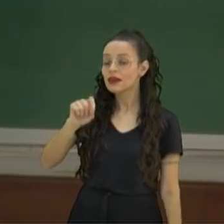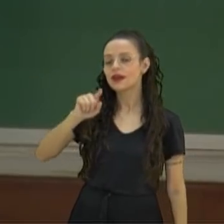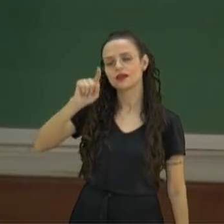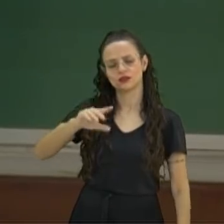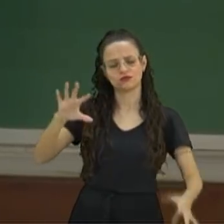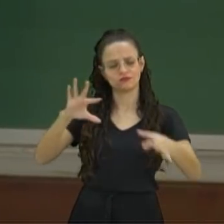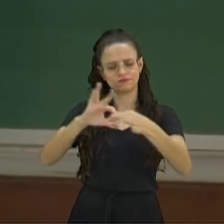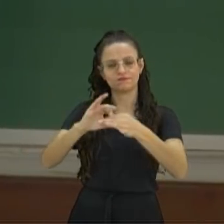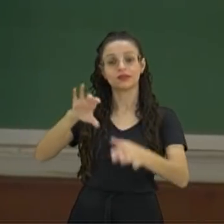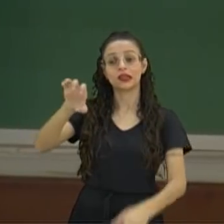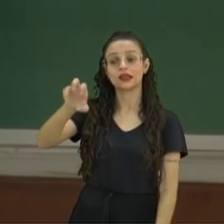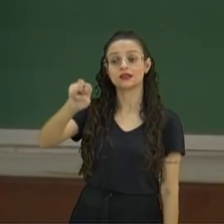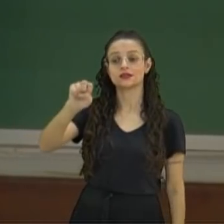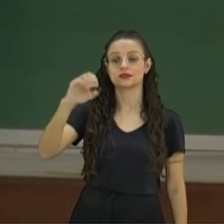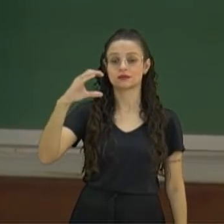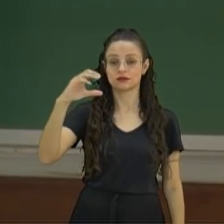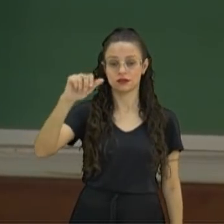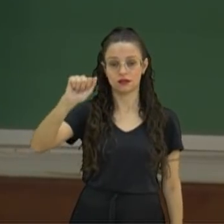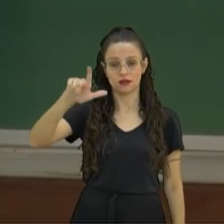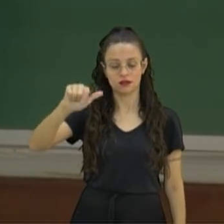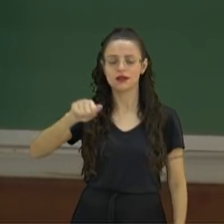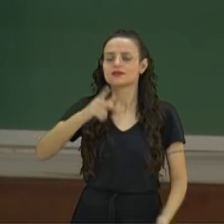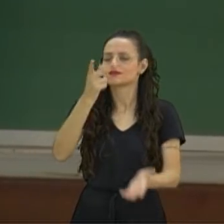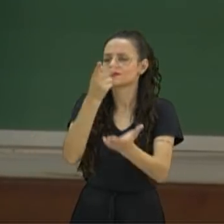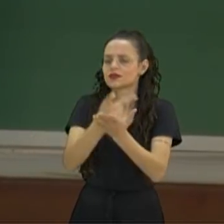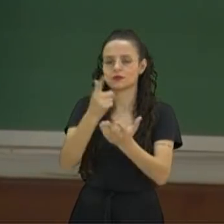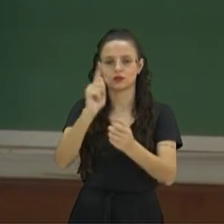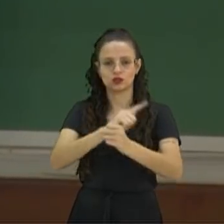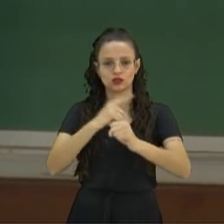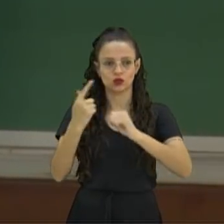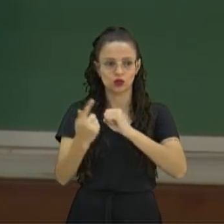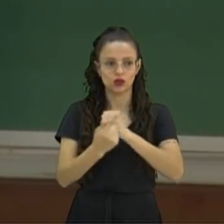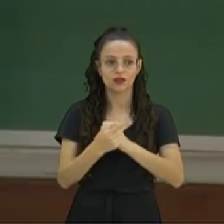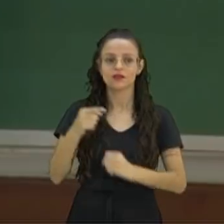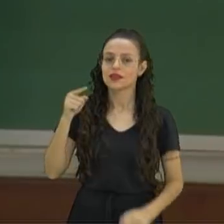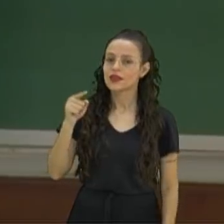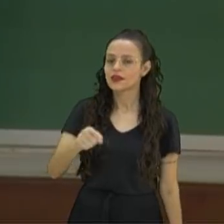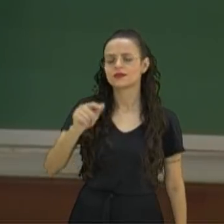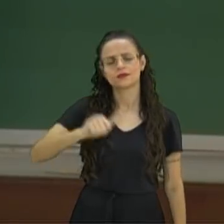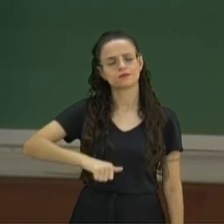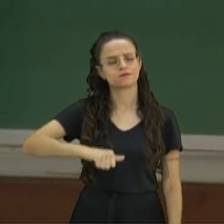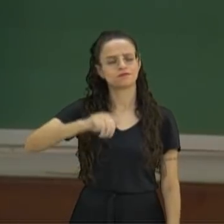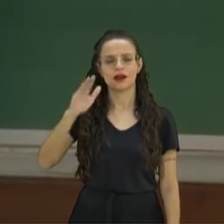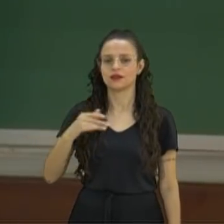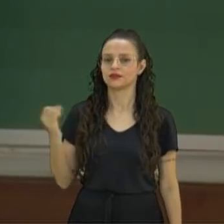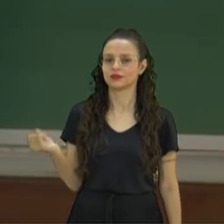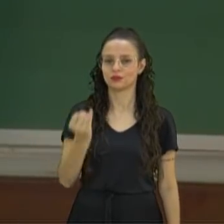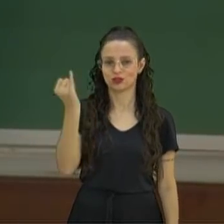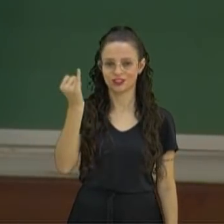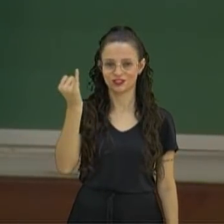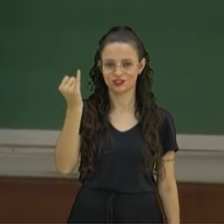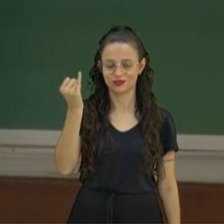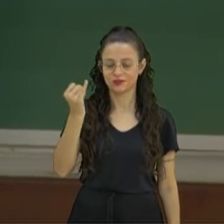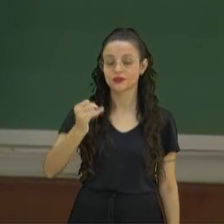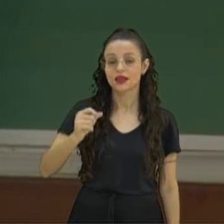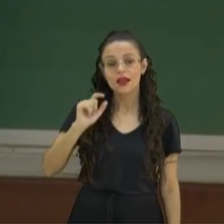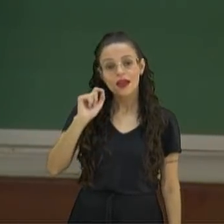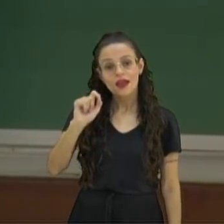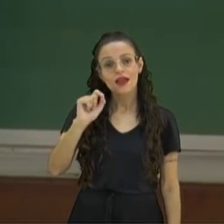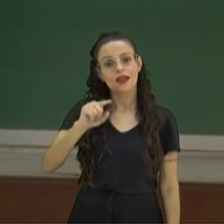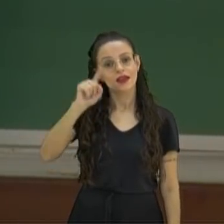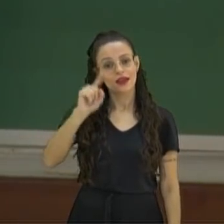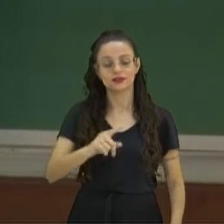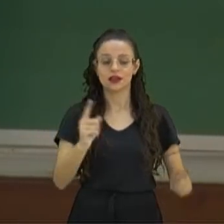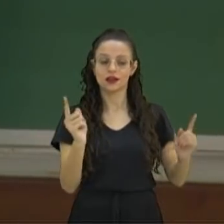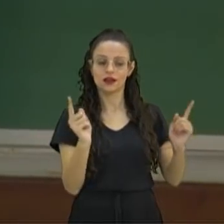escala. Ok? Então, sempre na geografia é a parte mais importante quando eu penso na escala. É a escala